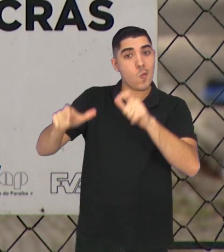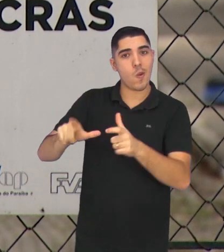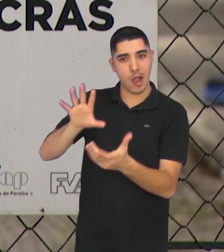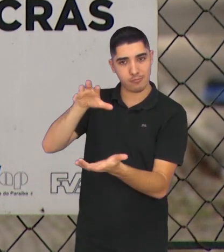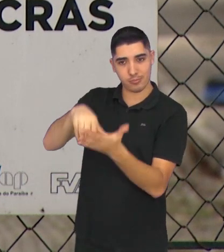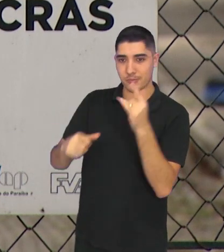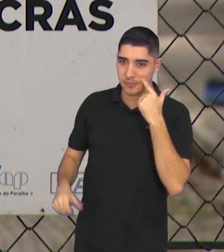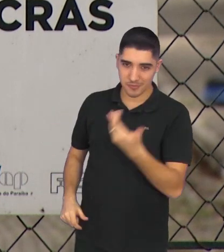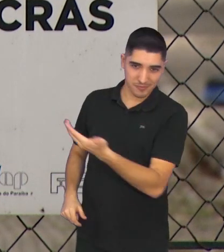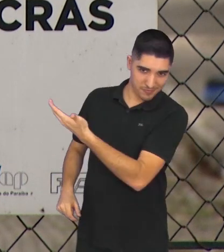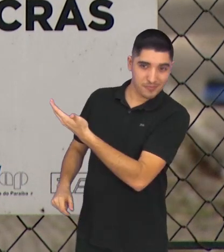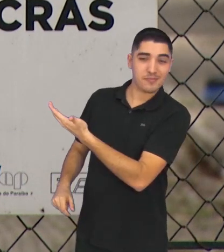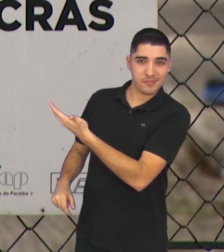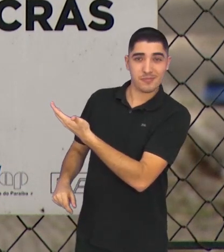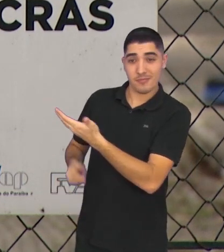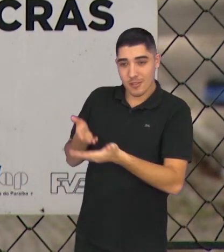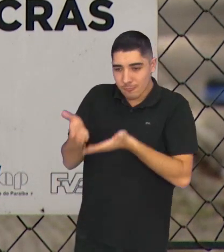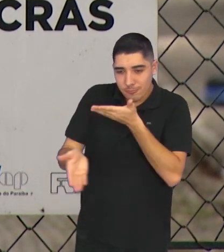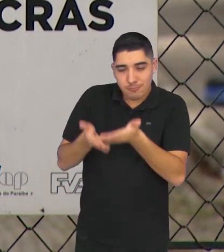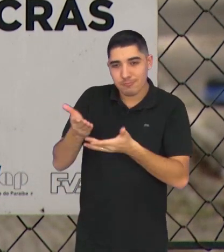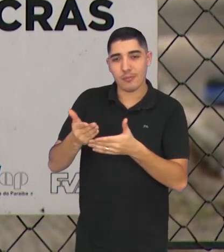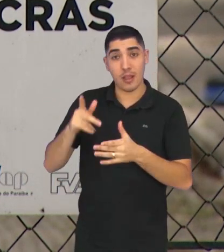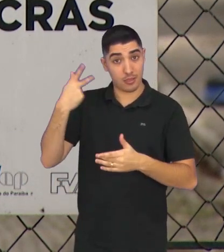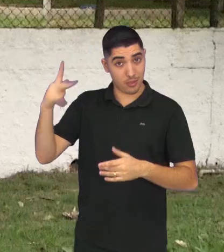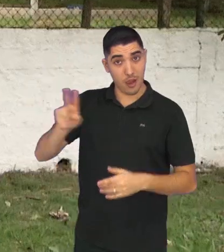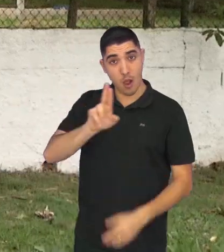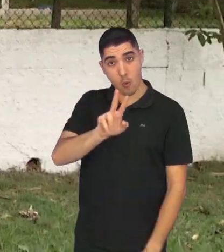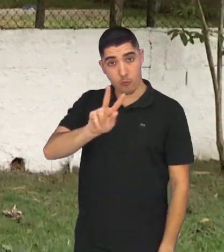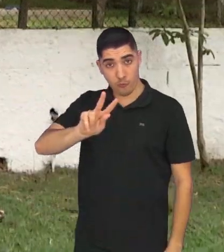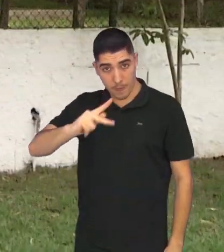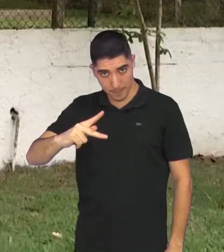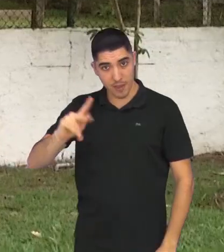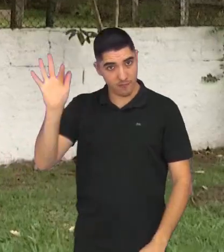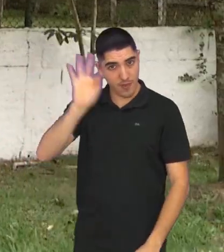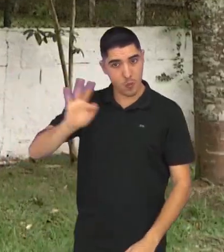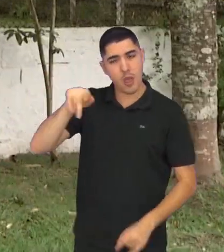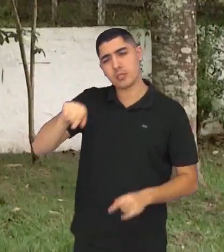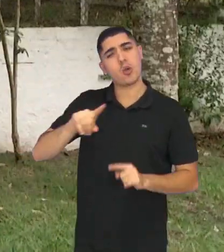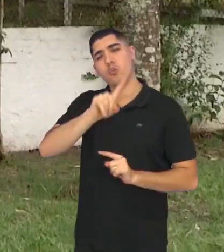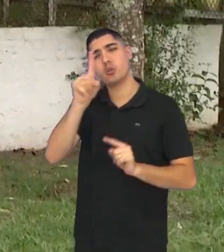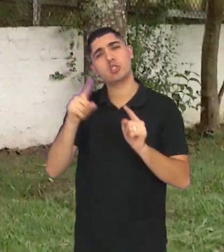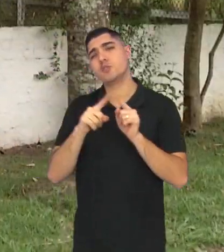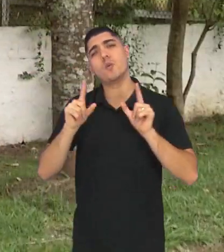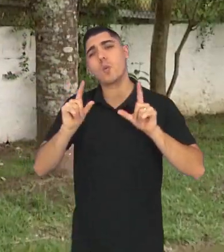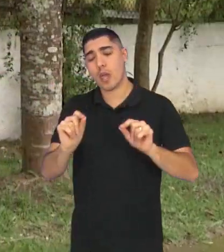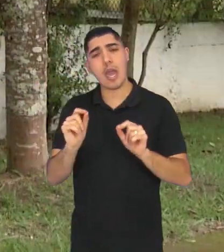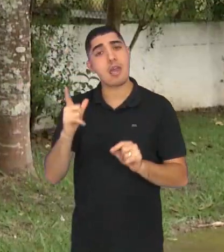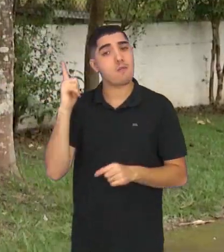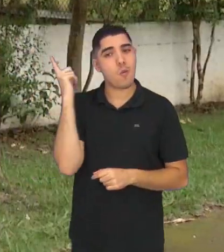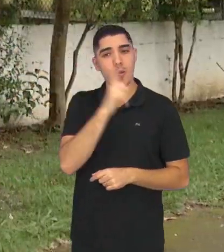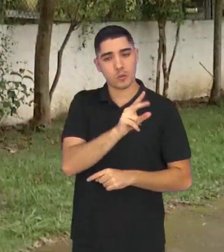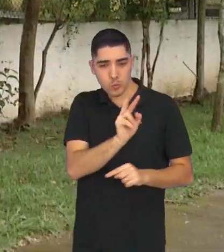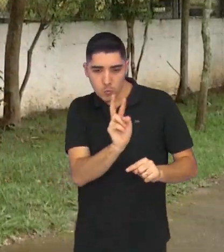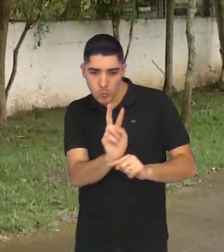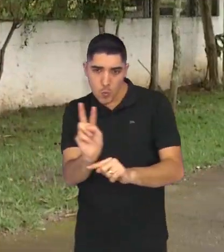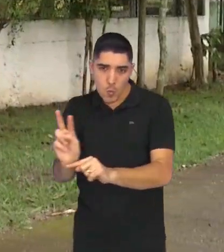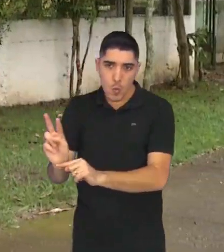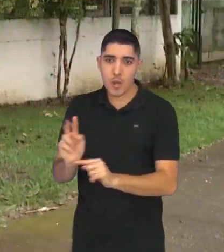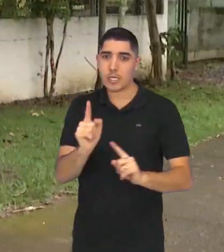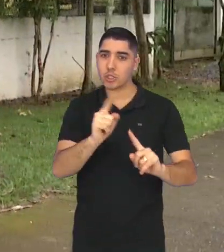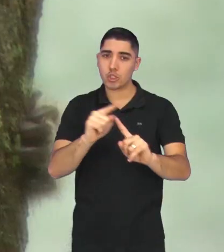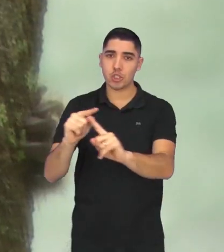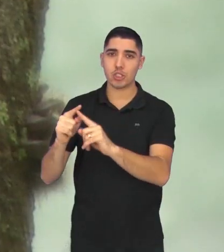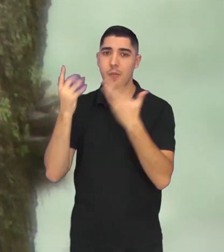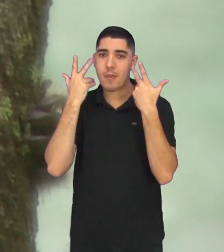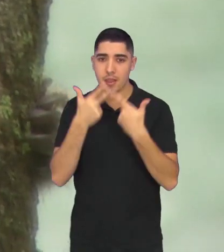de Reabilitação de Animais Silvestres da Univap, que tem como principal objetivo viabilizar a conservação das